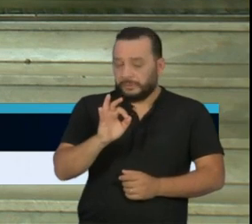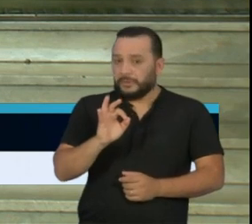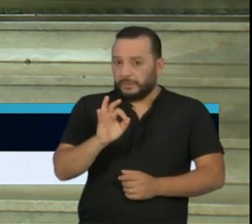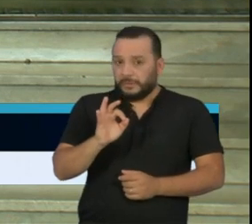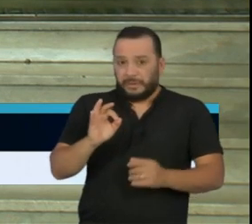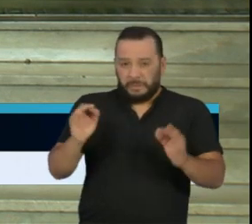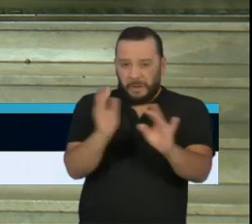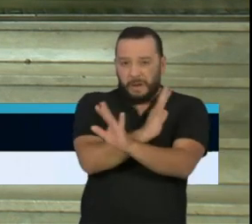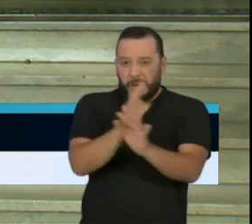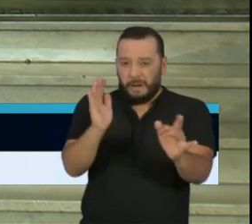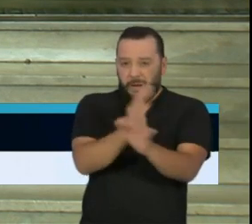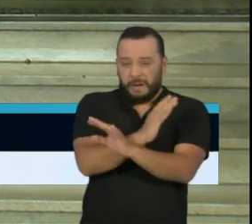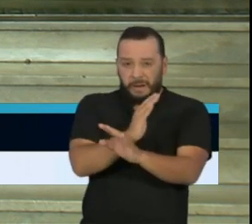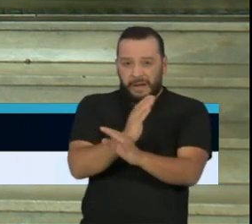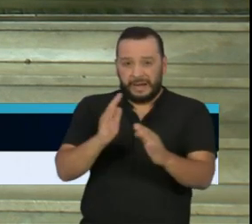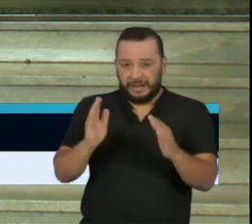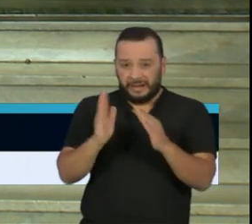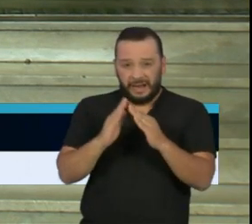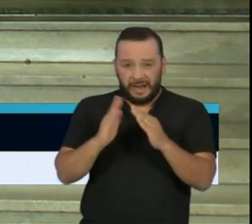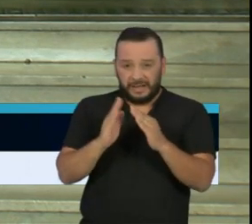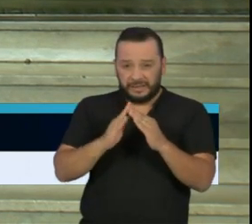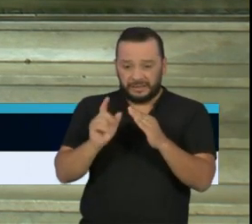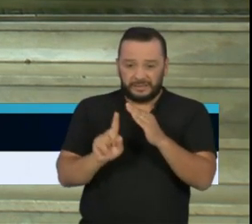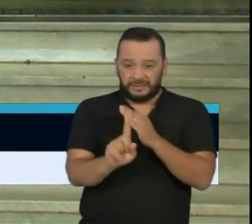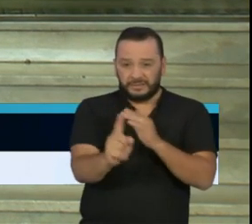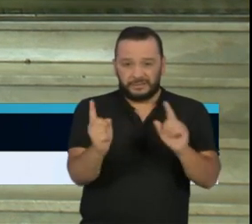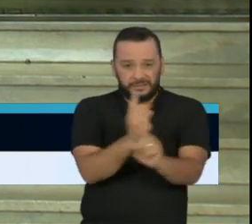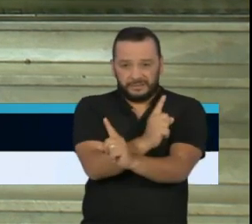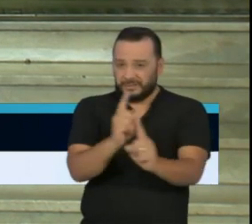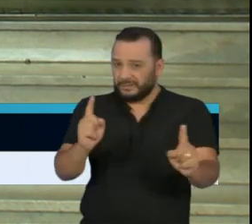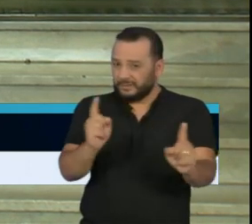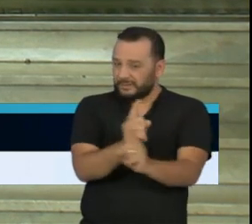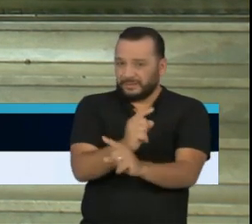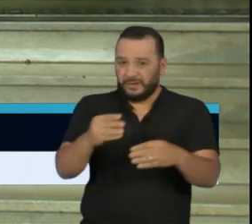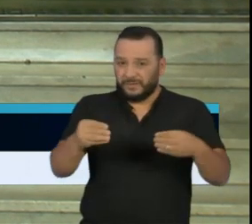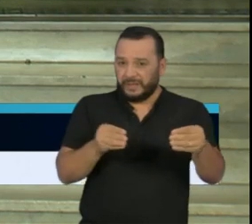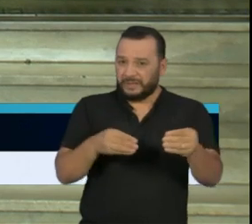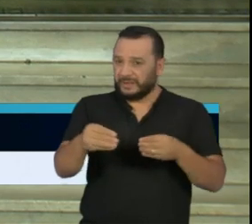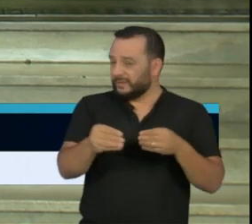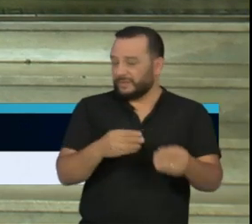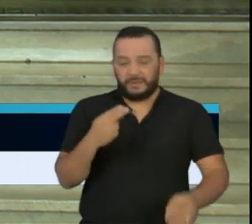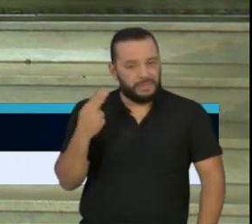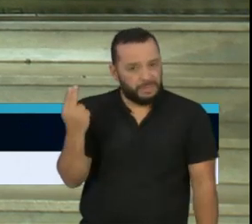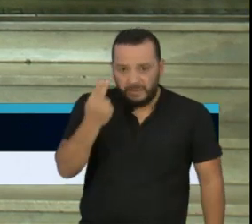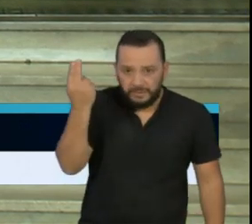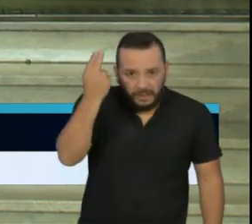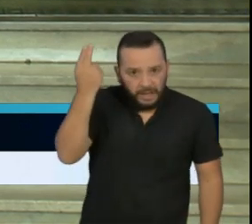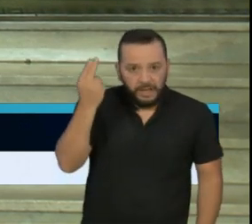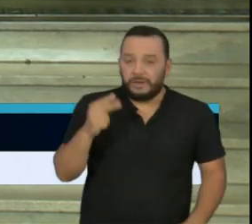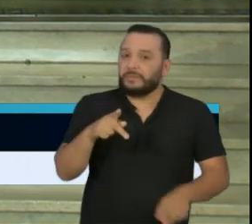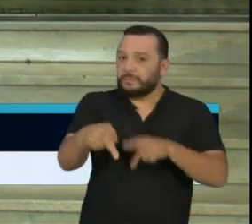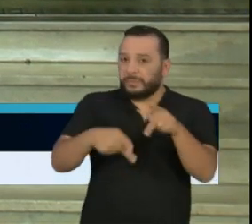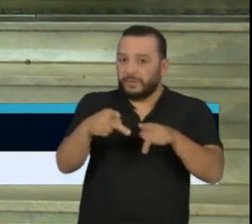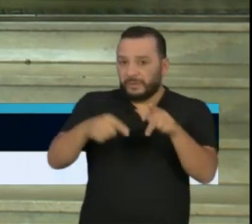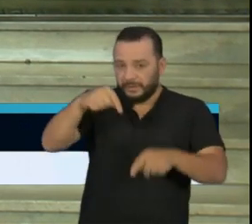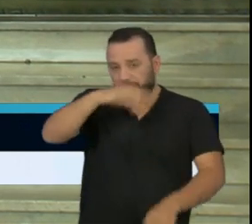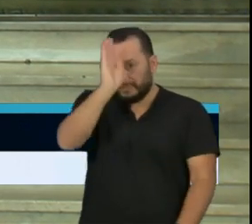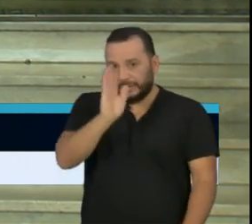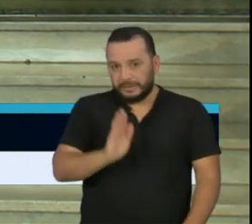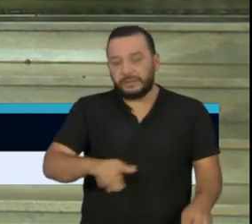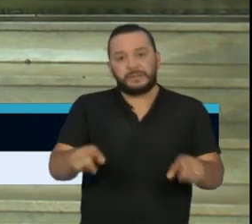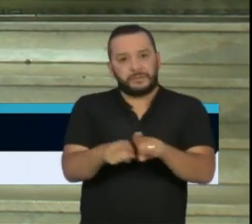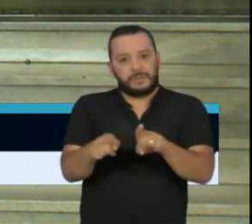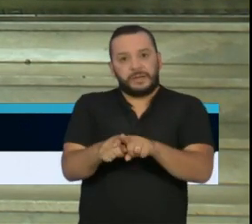Paulo. Se os brasileiros que vivem nas cidades que compõem a região metropolitana e na própria capital de São